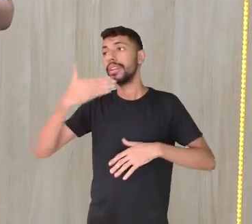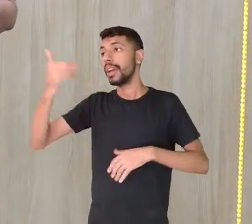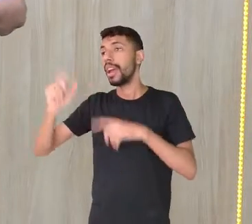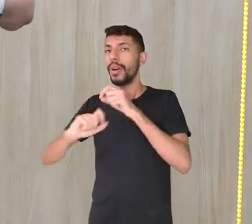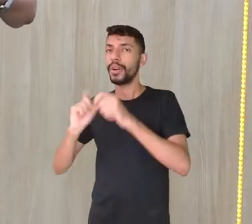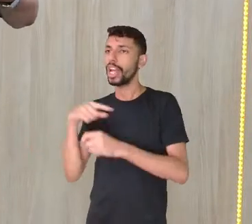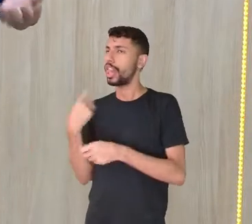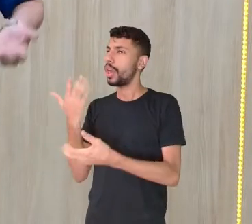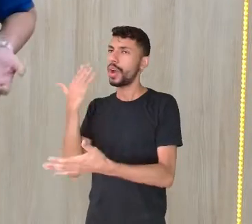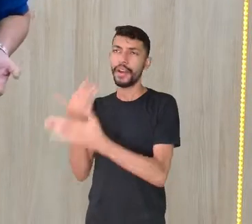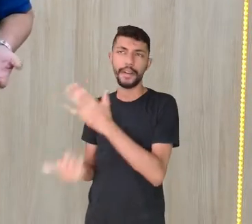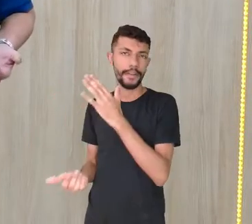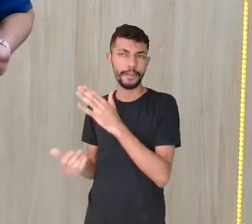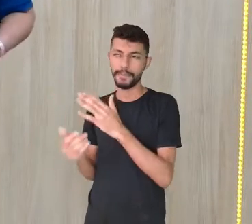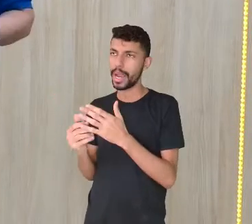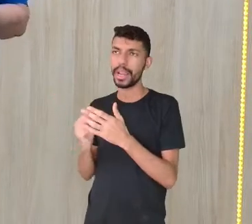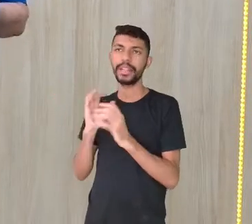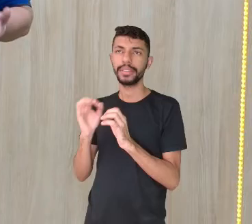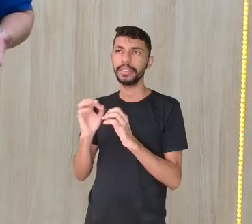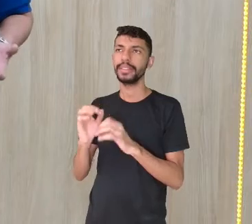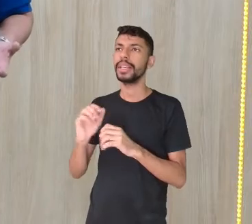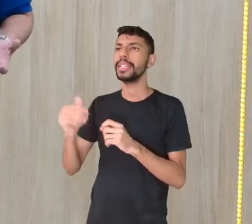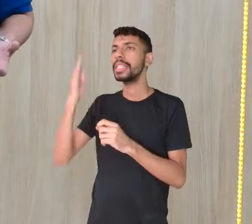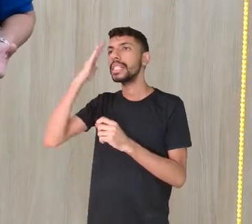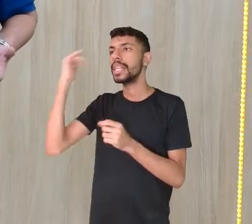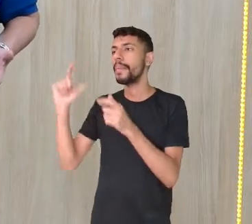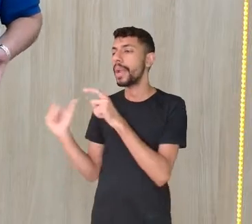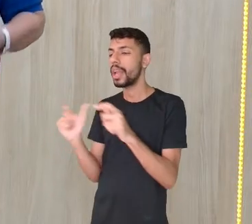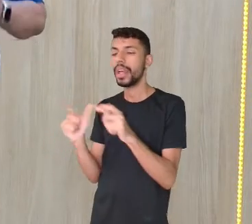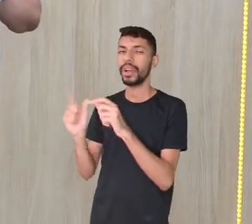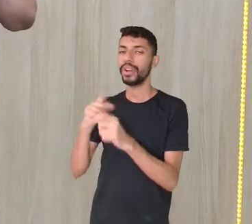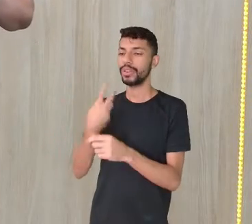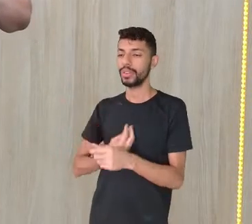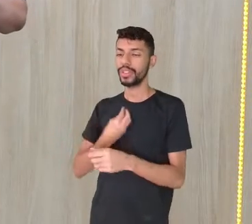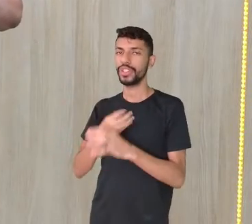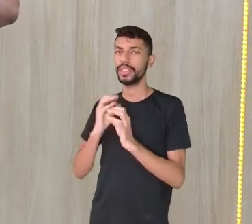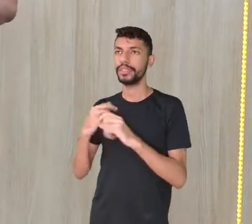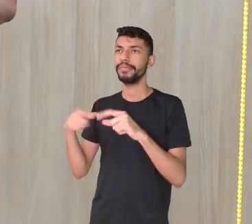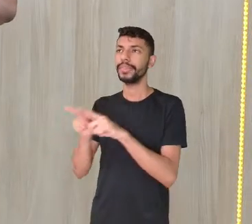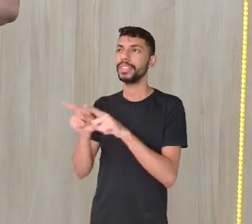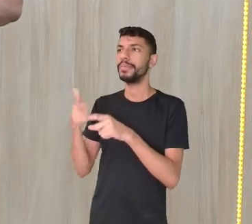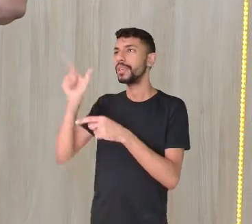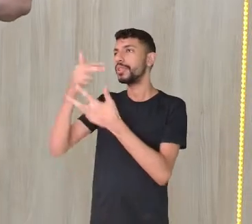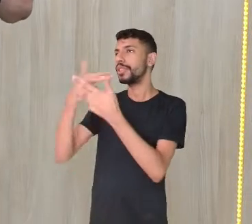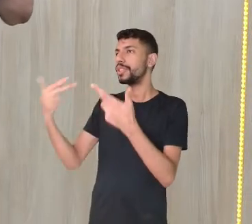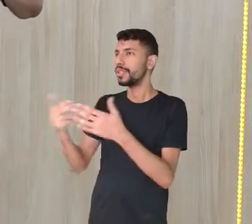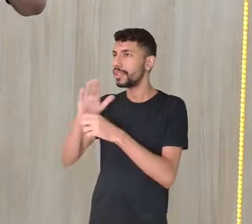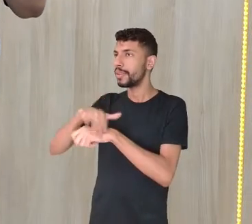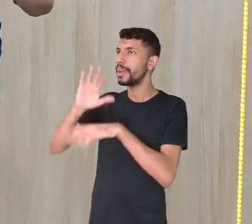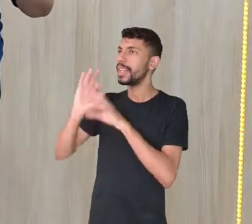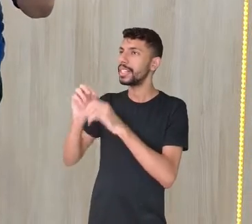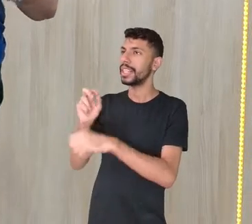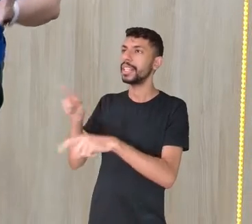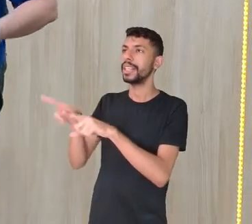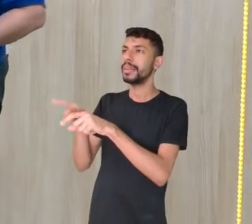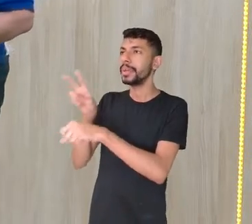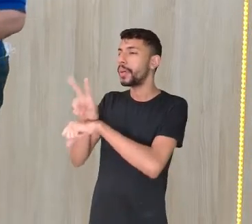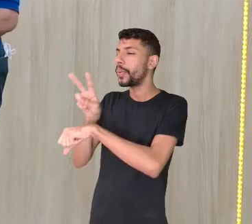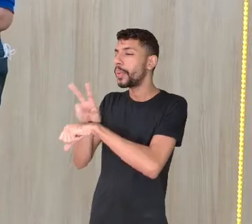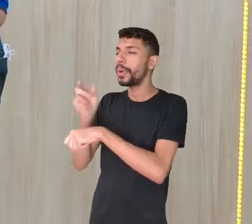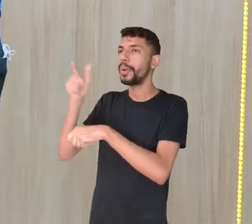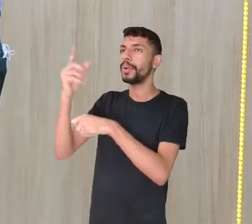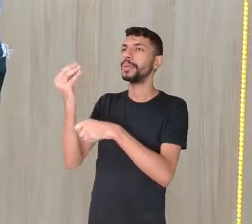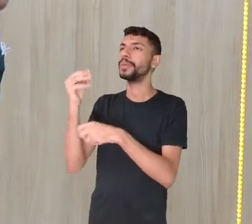nas vantagens de se acontecer alguma coisa, saber onde é que a gente vai estar. E outras coisas mais, né? A monitorar por outros